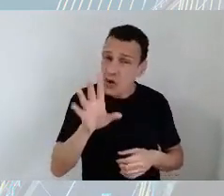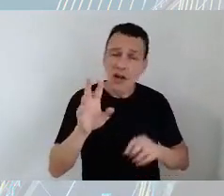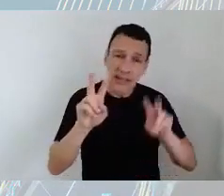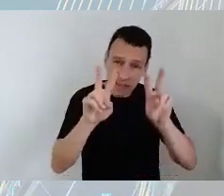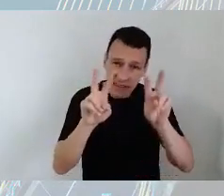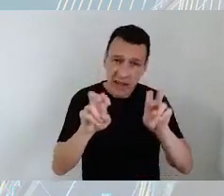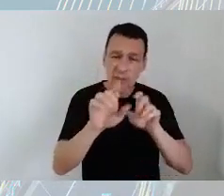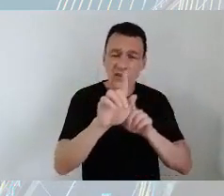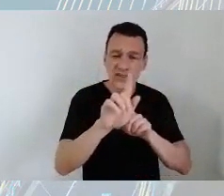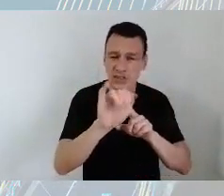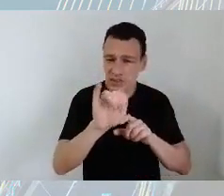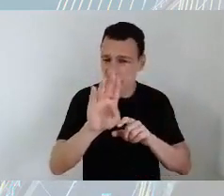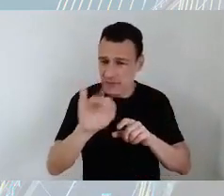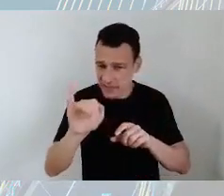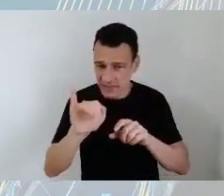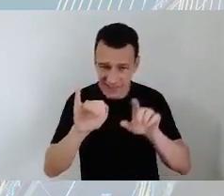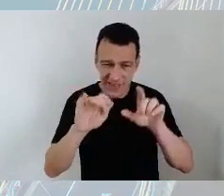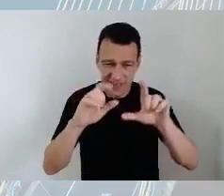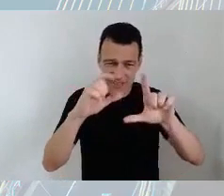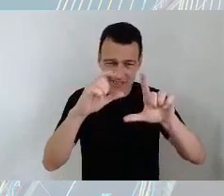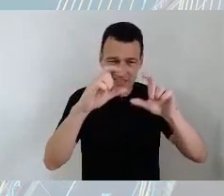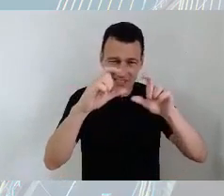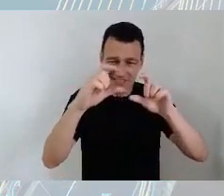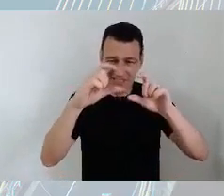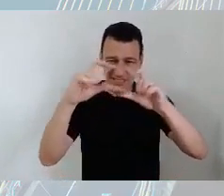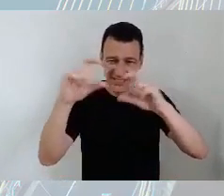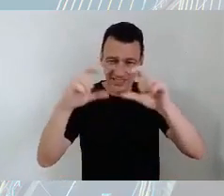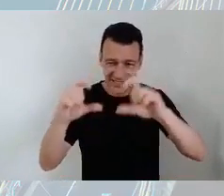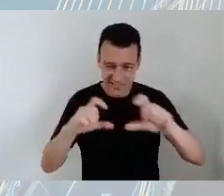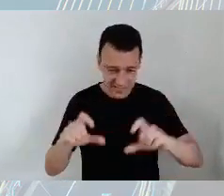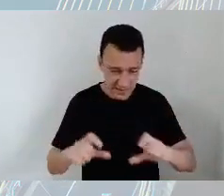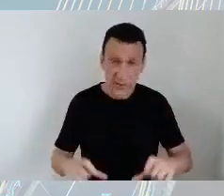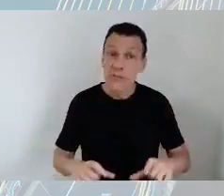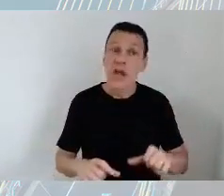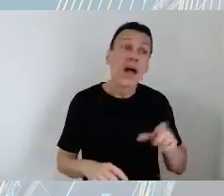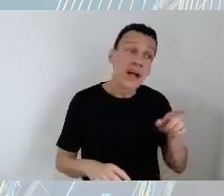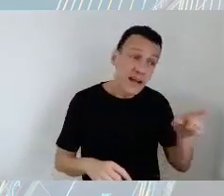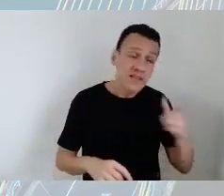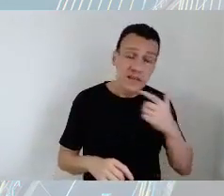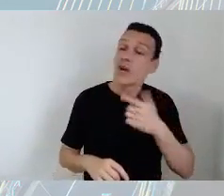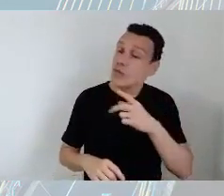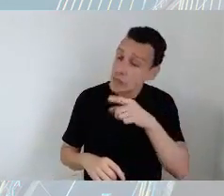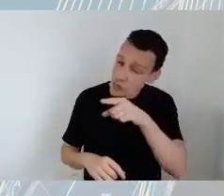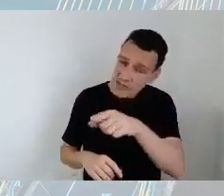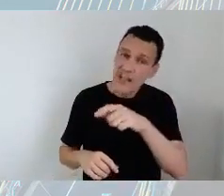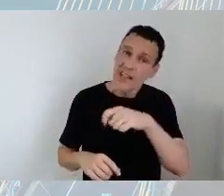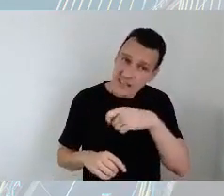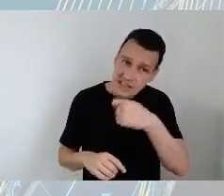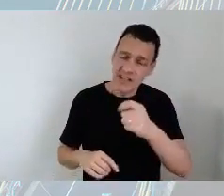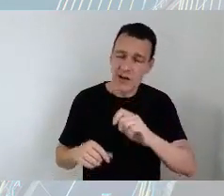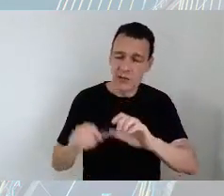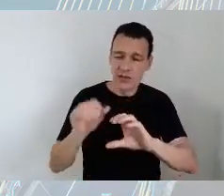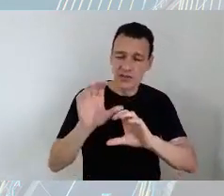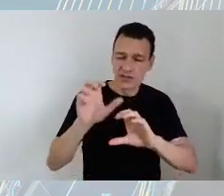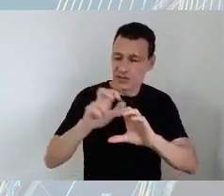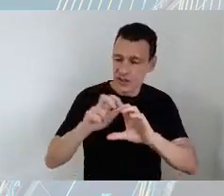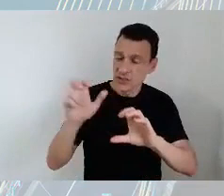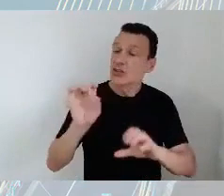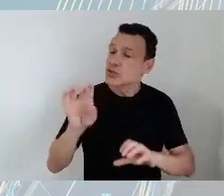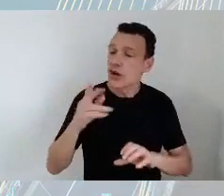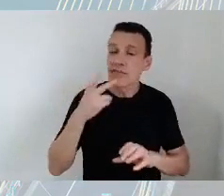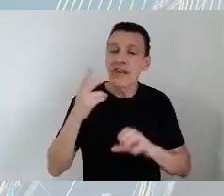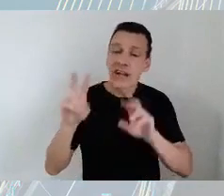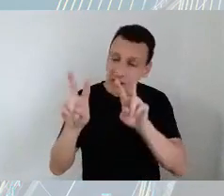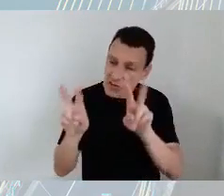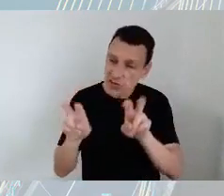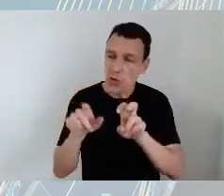chat muito legal, né, que só pode falar sobre GB. Tá? Sejam educados, porque a gente nunca sabe o dia de amanhã. Então, você